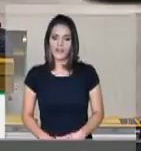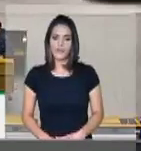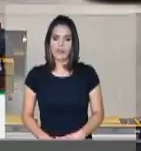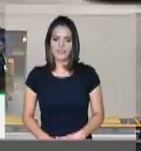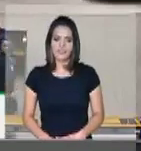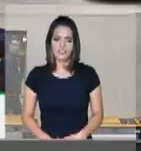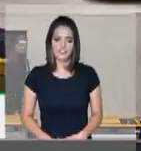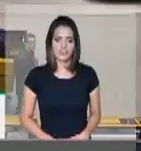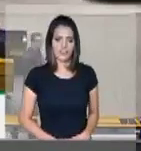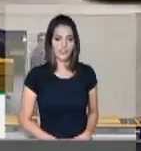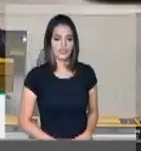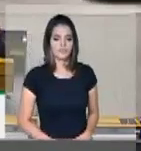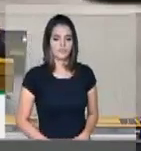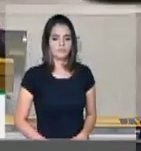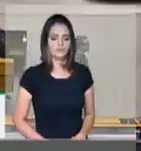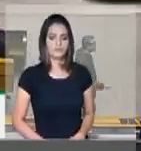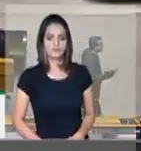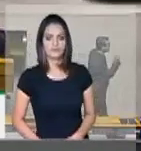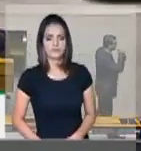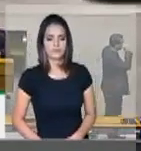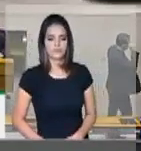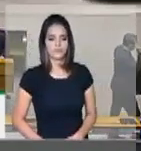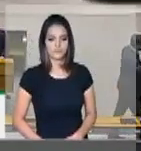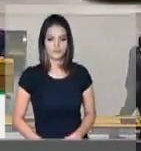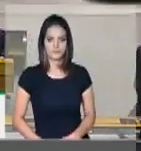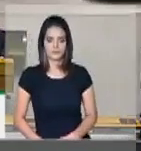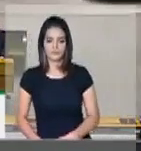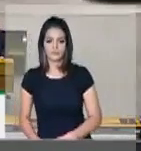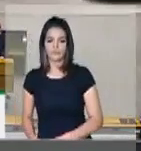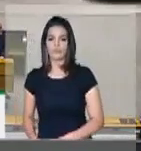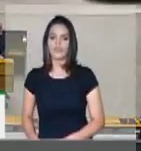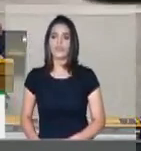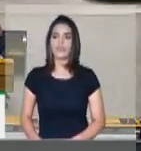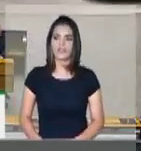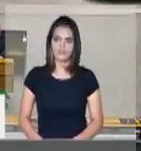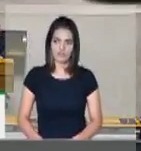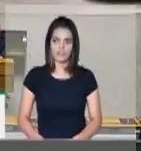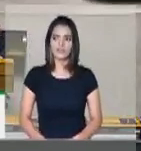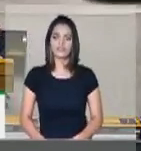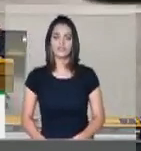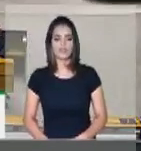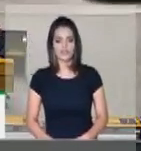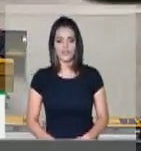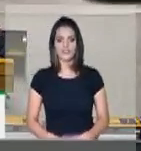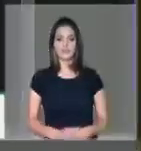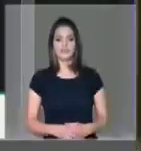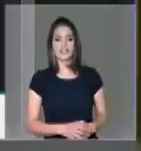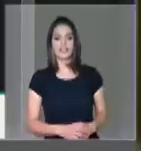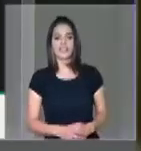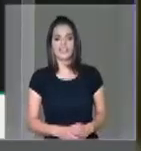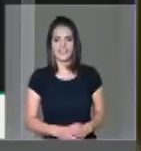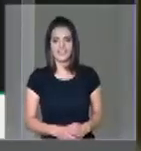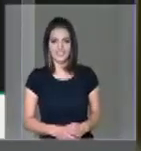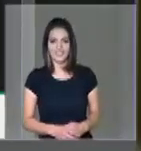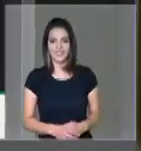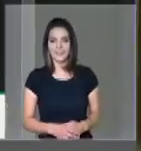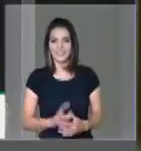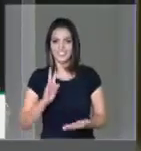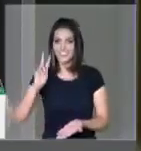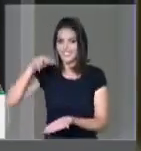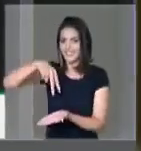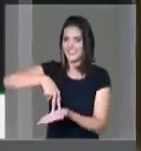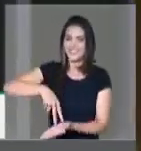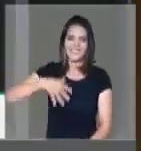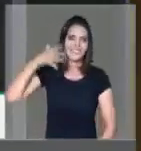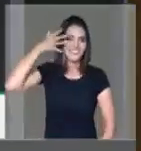Senhor presidente, senhores deputados, senhoras deputadas, público brasileiro, venho a essa tribuna para